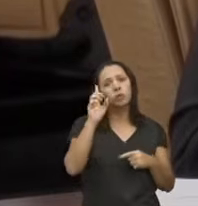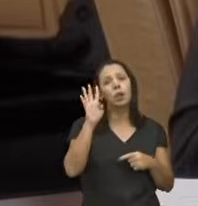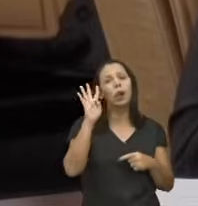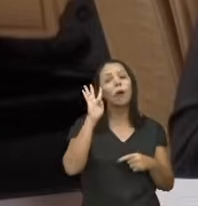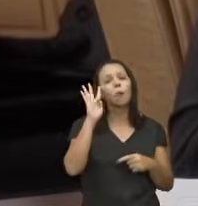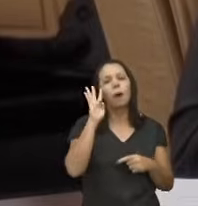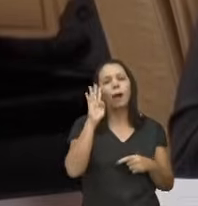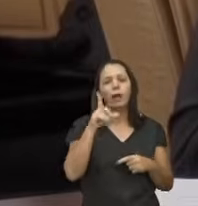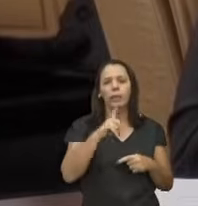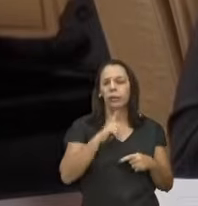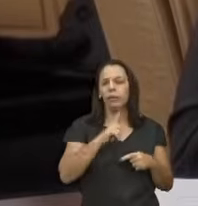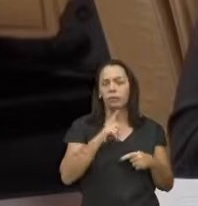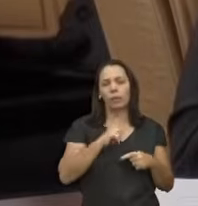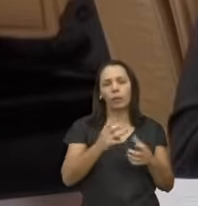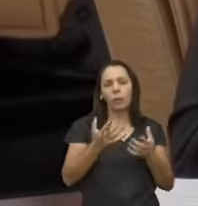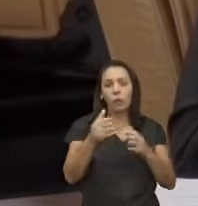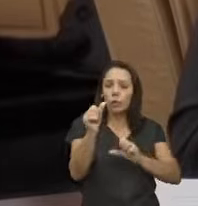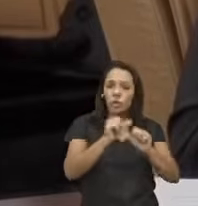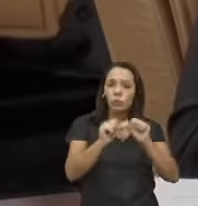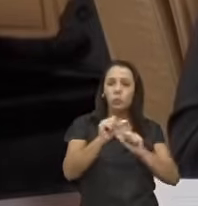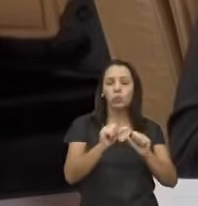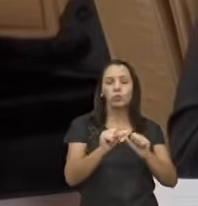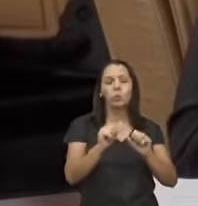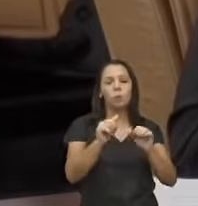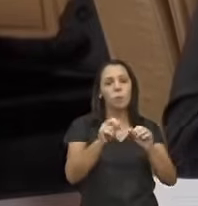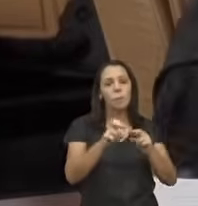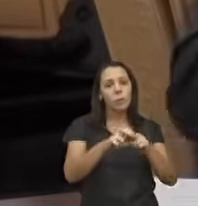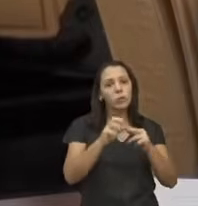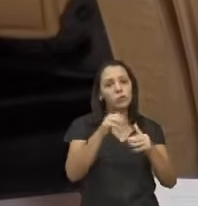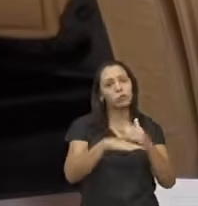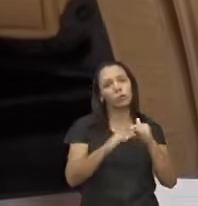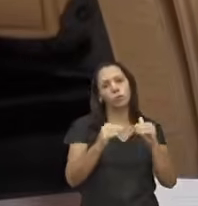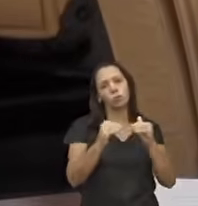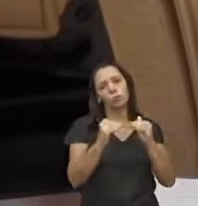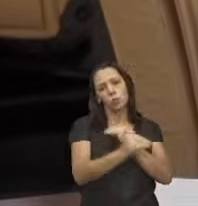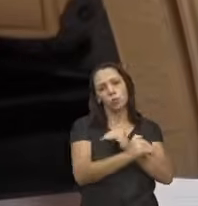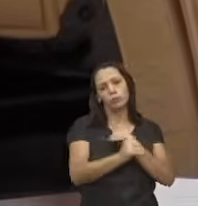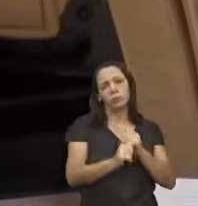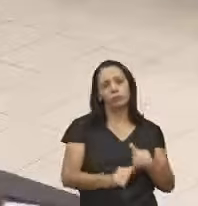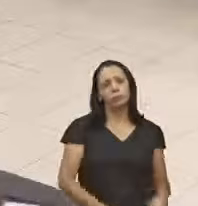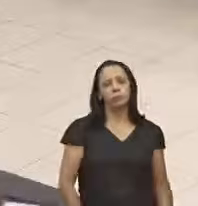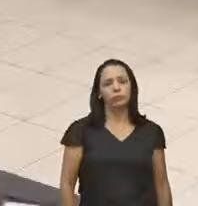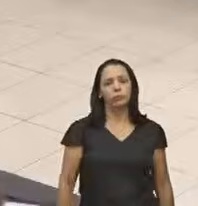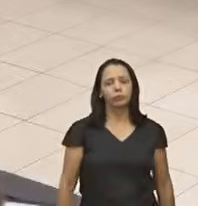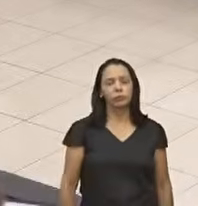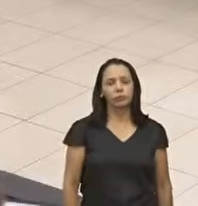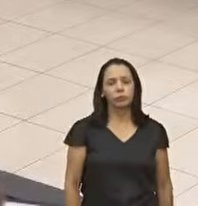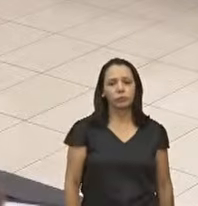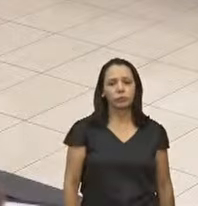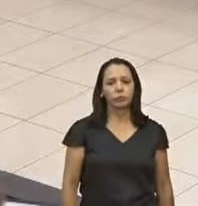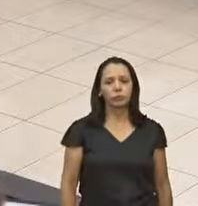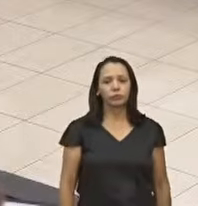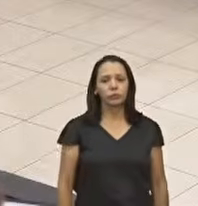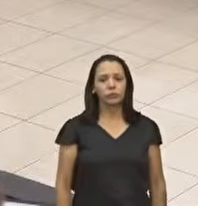reivindicando mais uma vez que a gente altere essa estrutura que a gente tem colocado hoje nessa casa. Espera